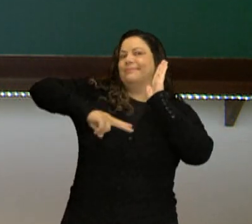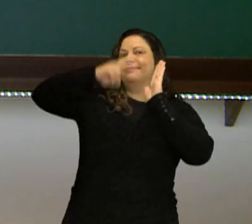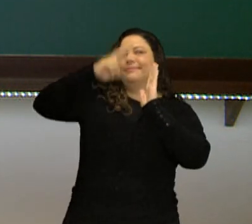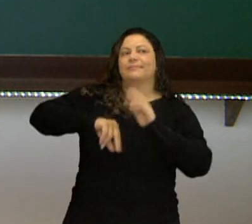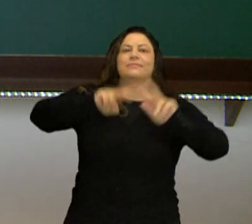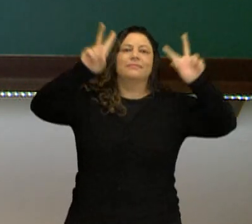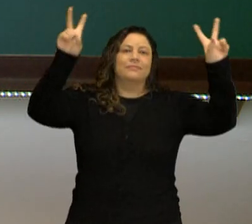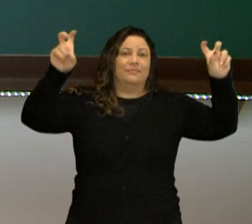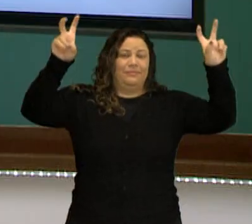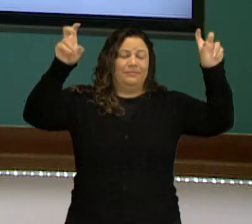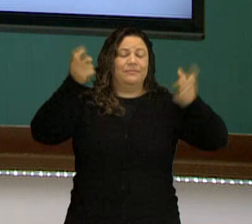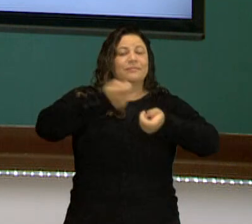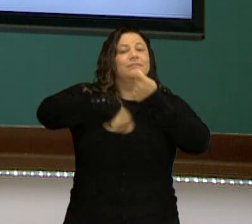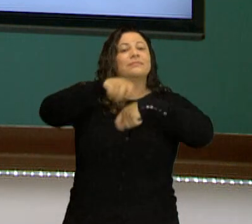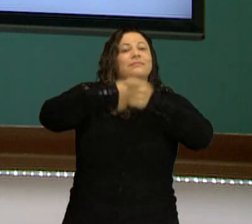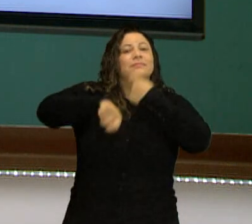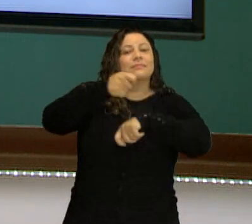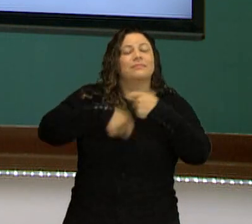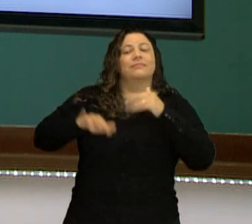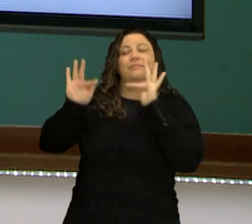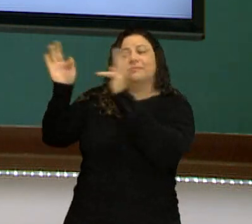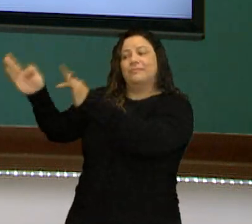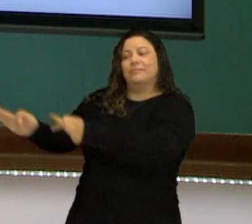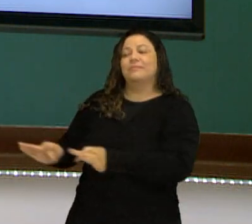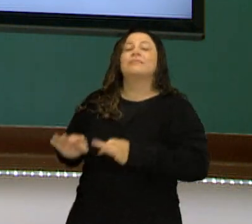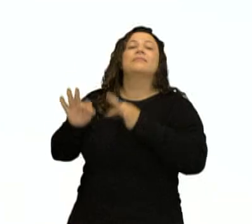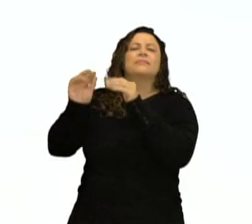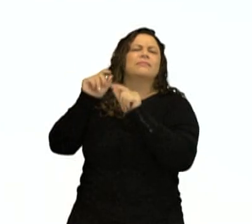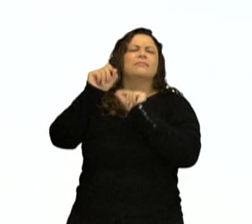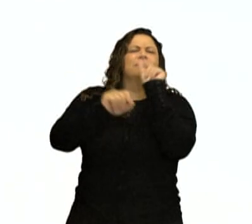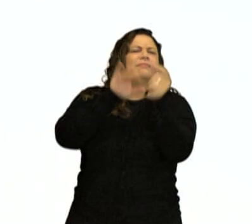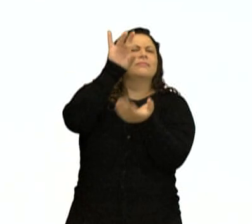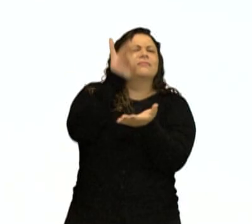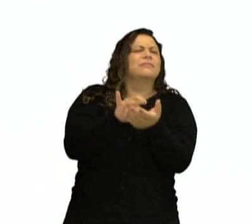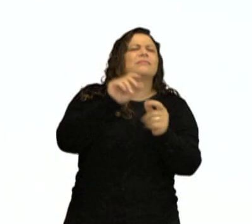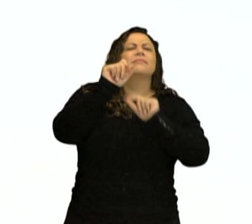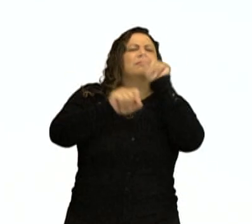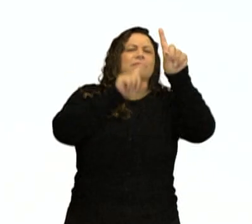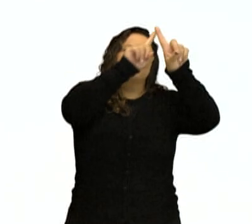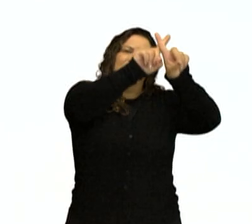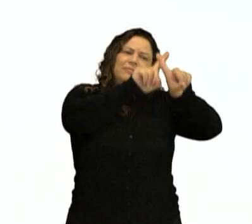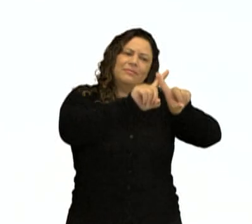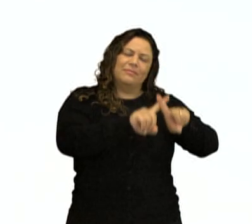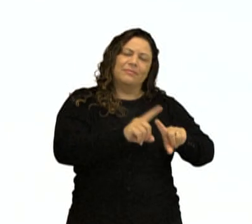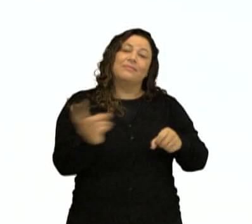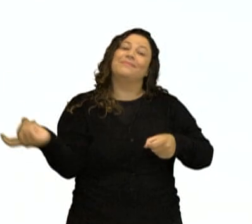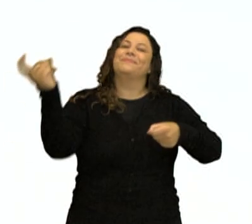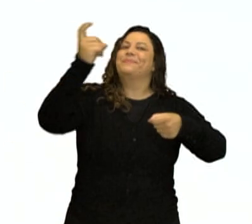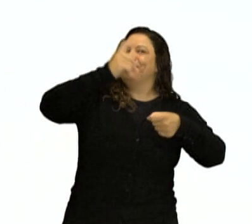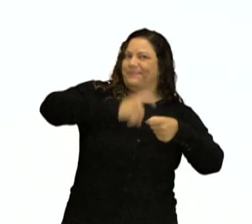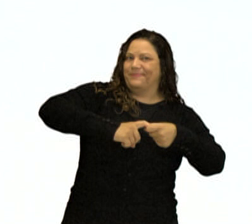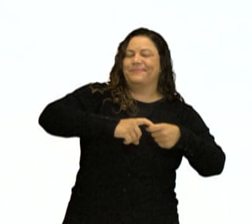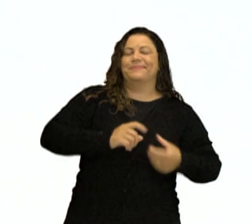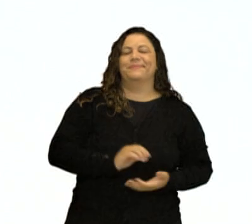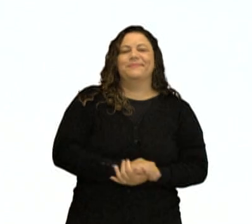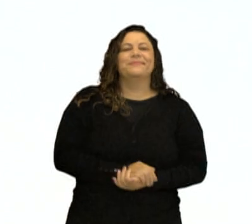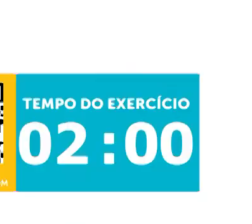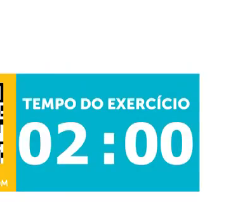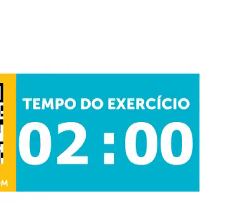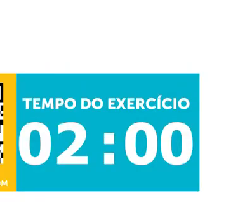Sobre a economia feudal, nós podemos afirmar que... Deixo as alternativas para vocês e a gente volta com a correção.